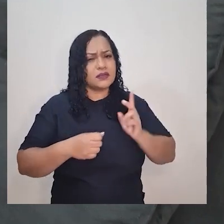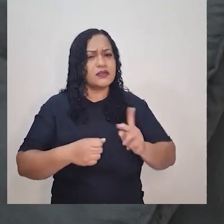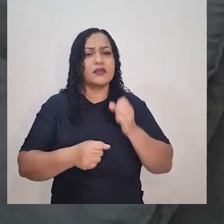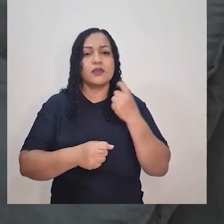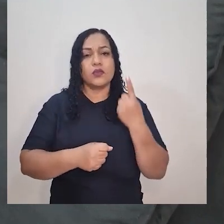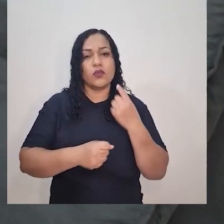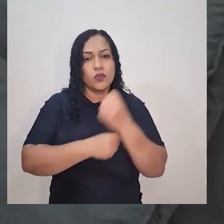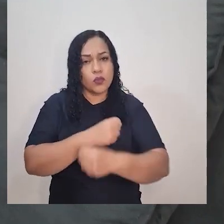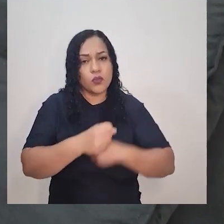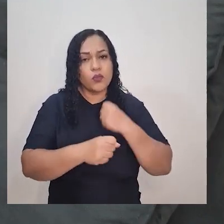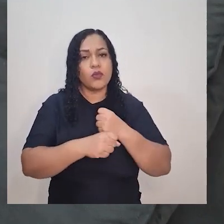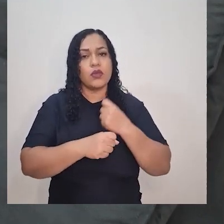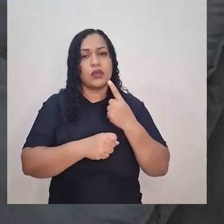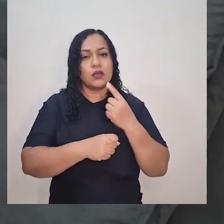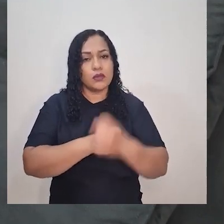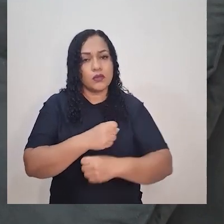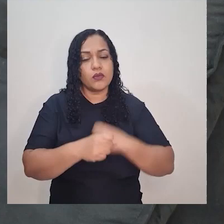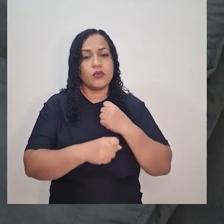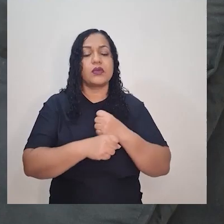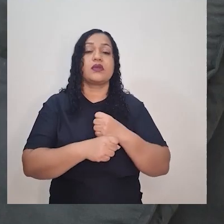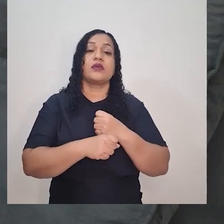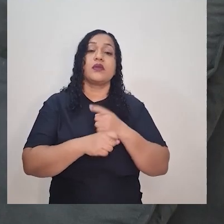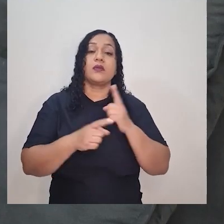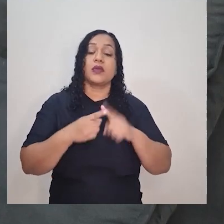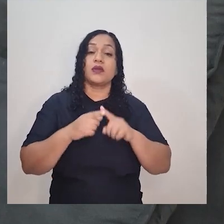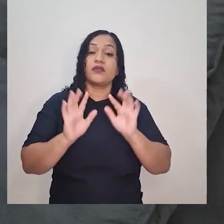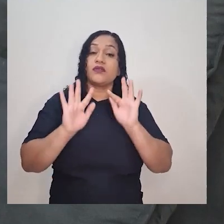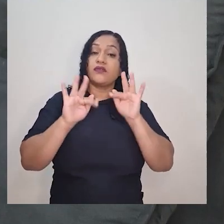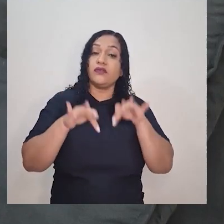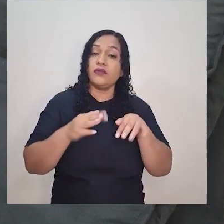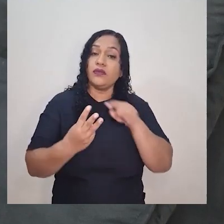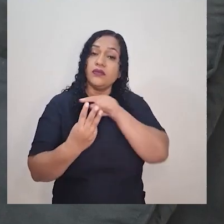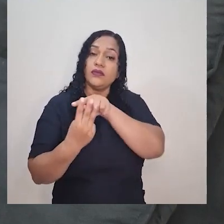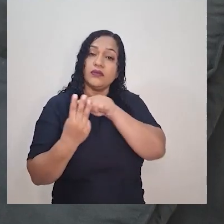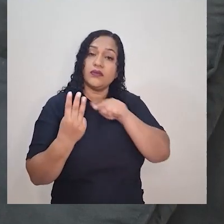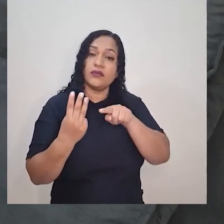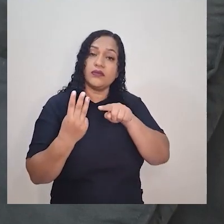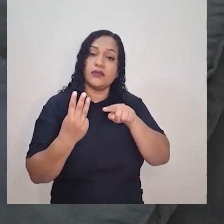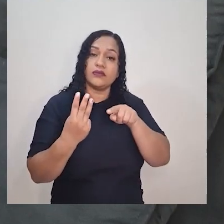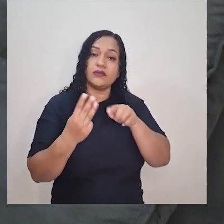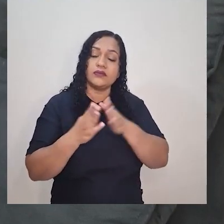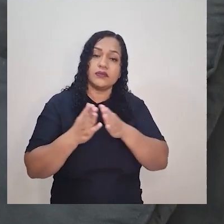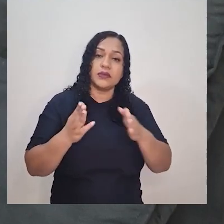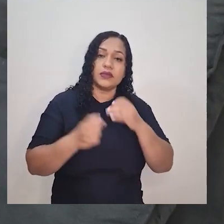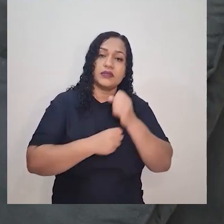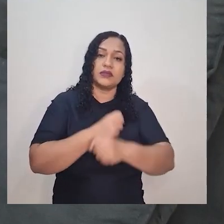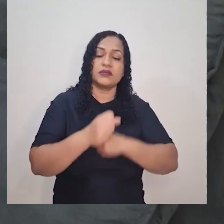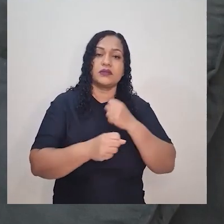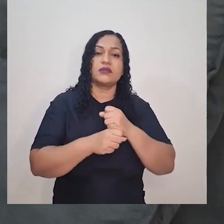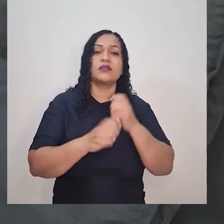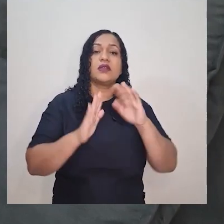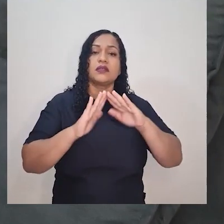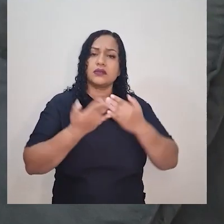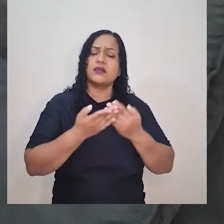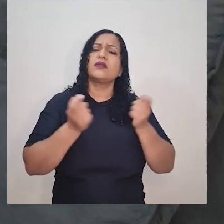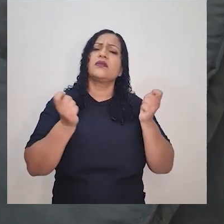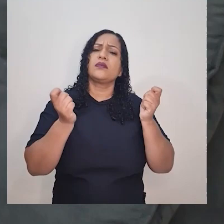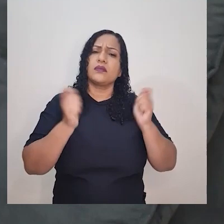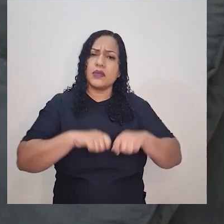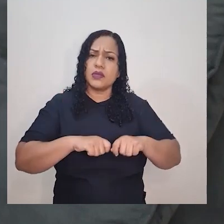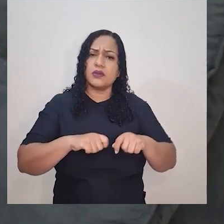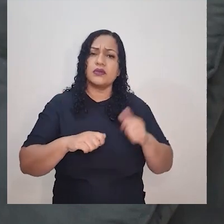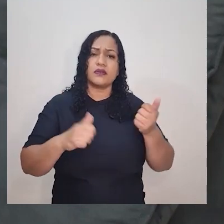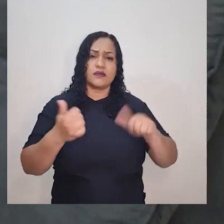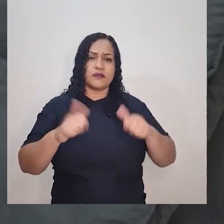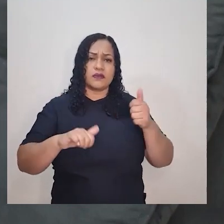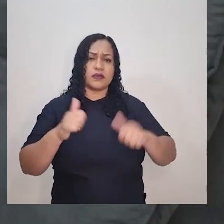quando finalizar o triênio, a escola tenha informações, tenha condições de fazer essa avaliação de uma forma mais significativa e